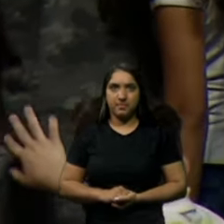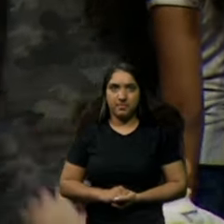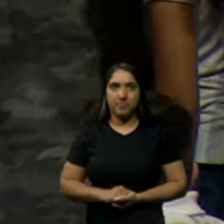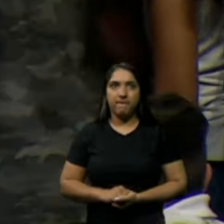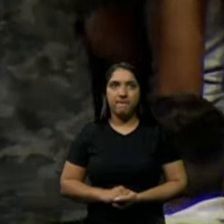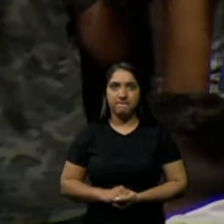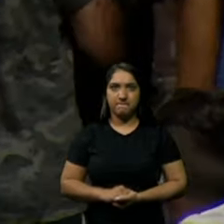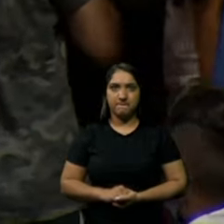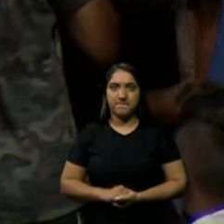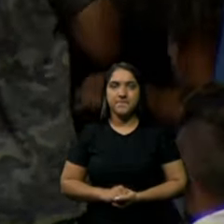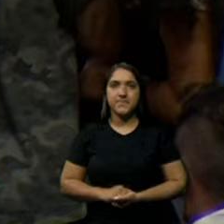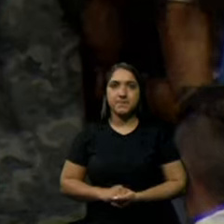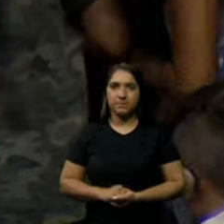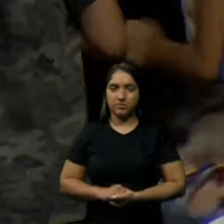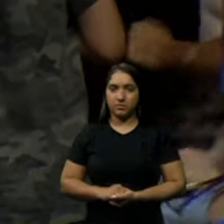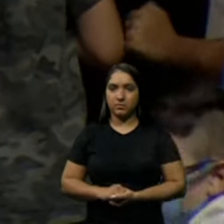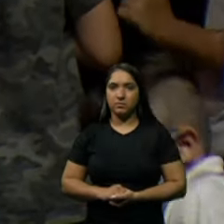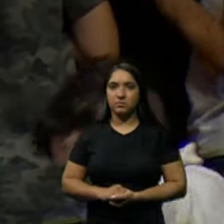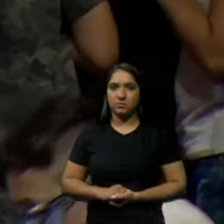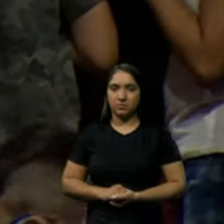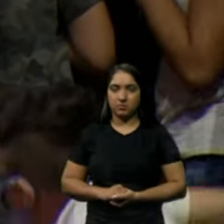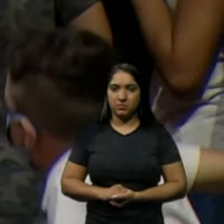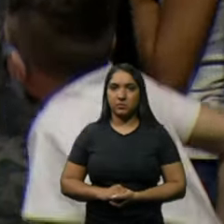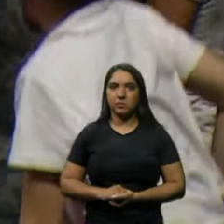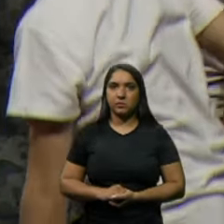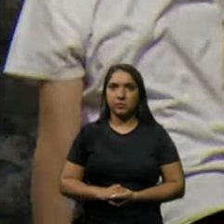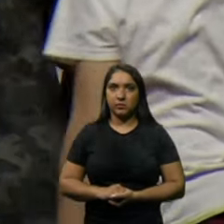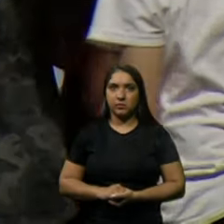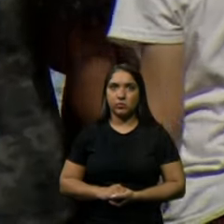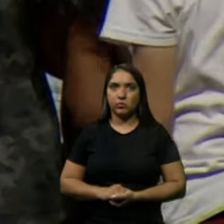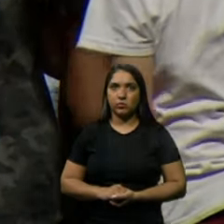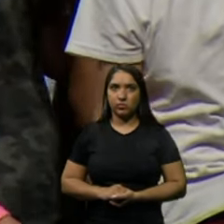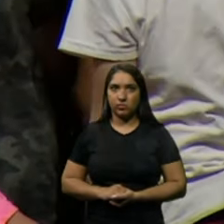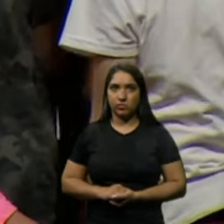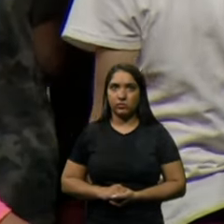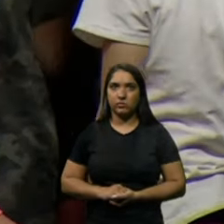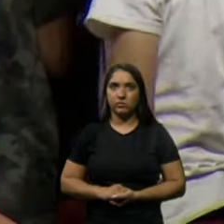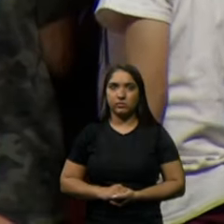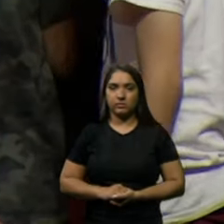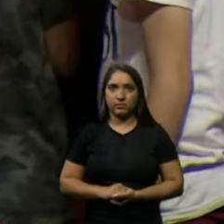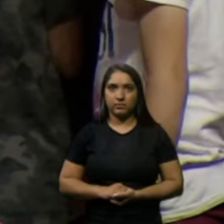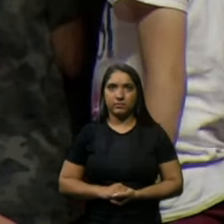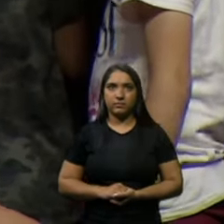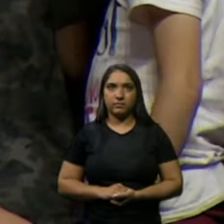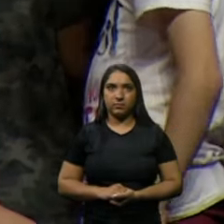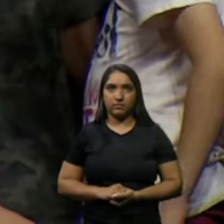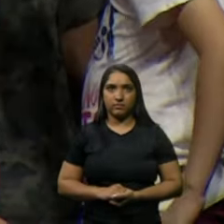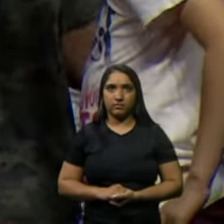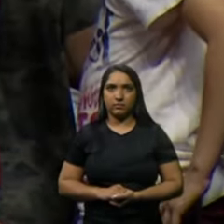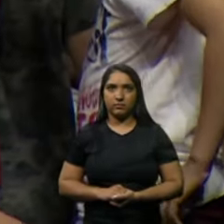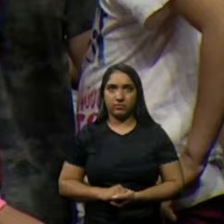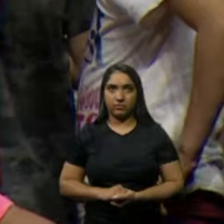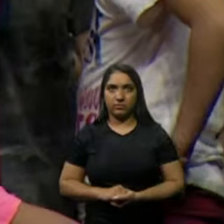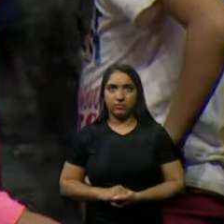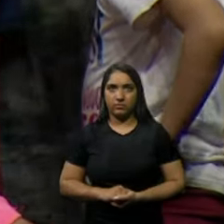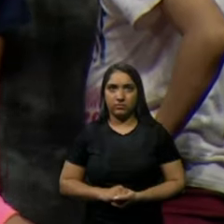homem é a HP poder enviar na ou